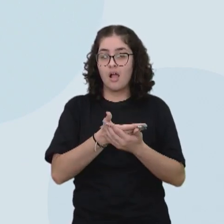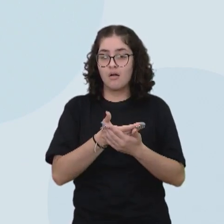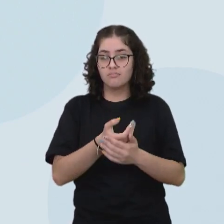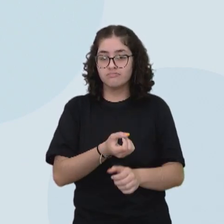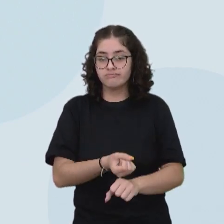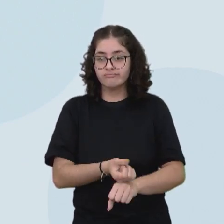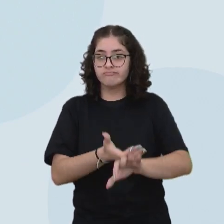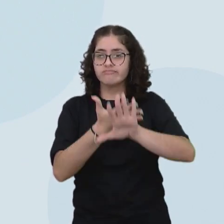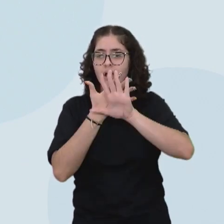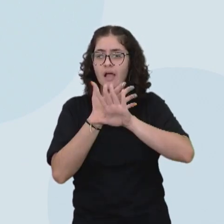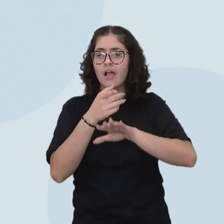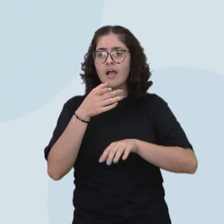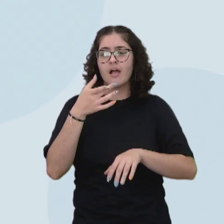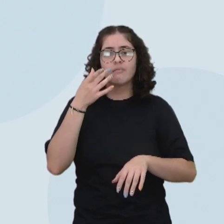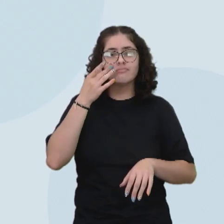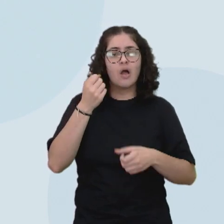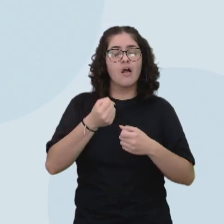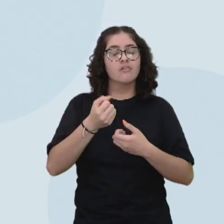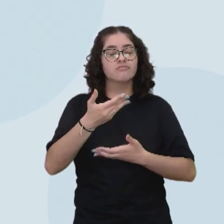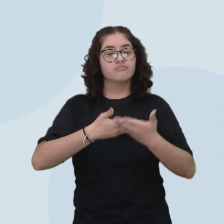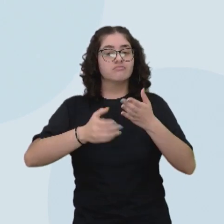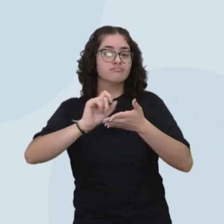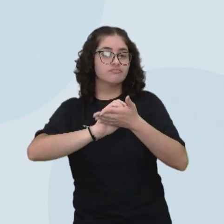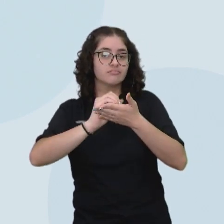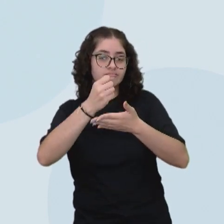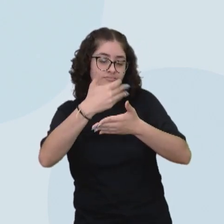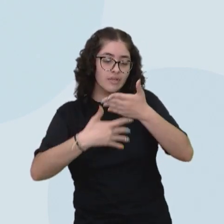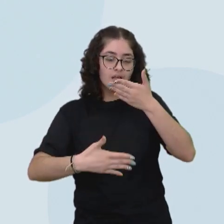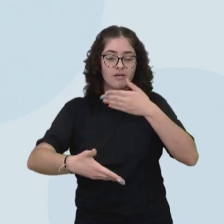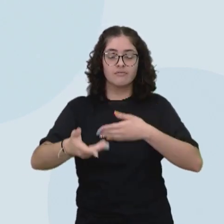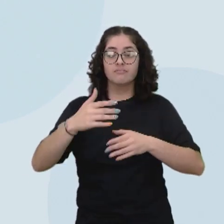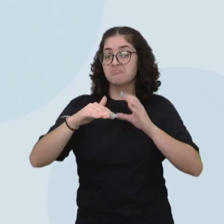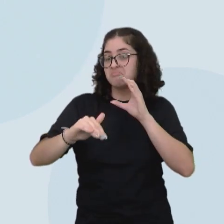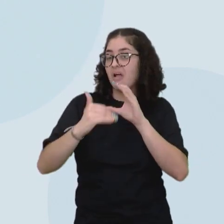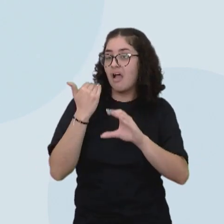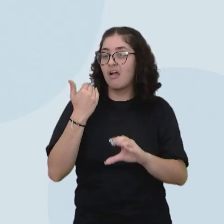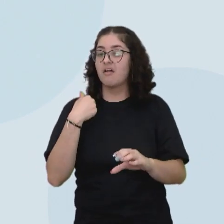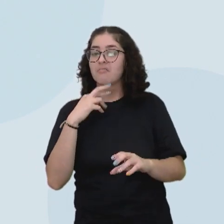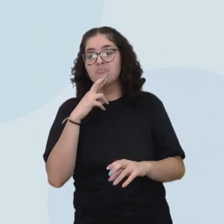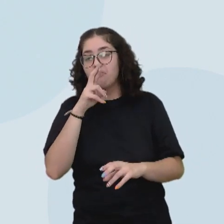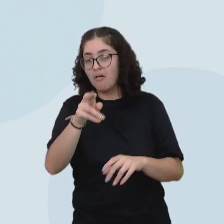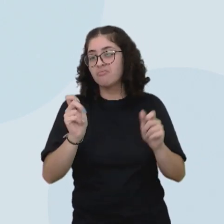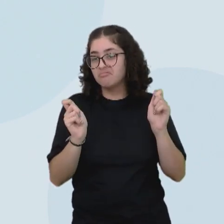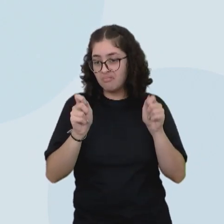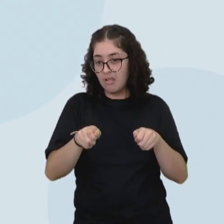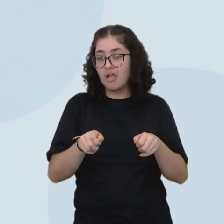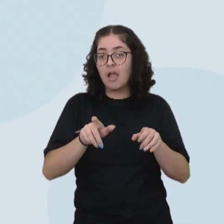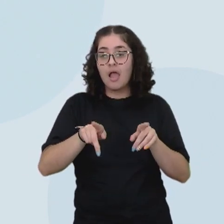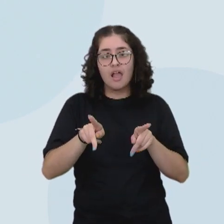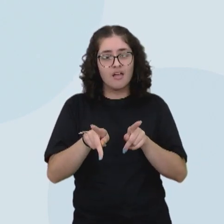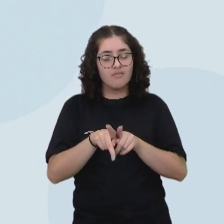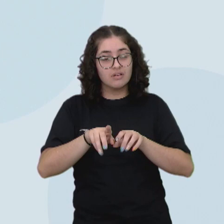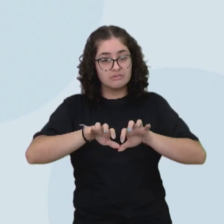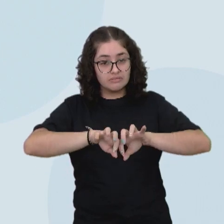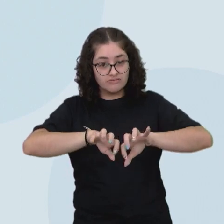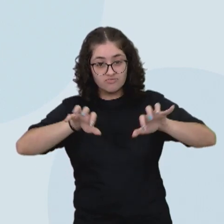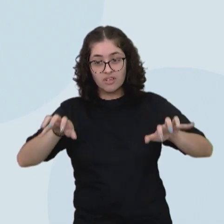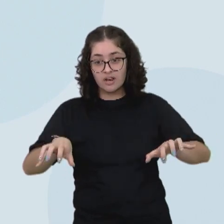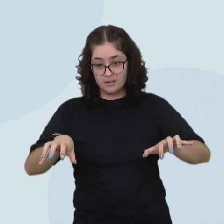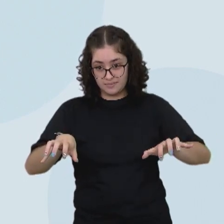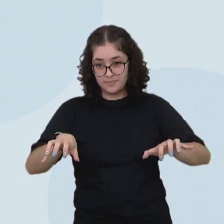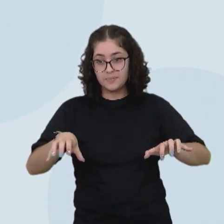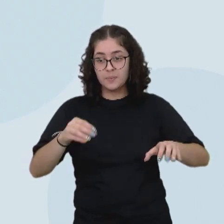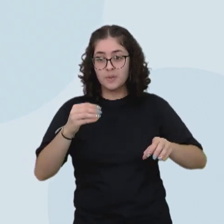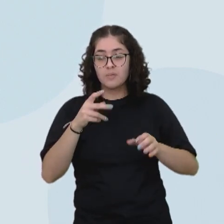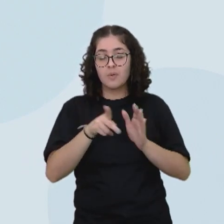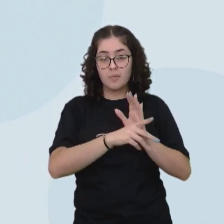interação no chat, que vocês podem falar comigo e eu posso responder vocês, né? E elas são polos opostos de uma ação de comunicar.